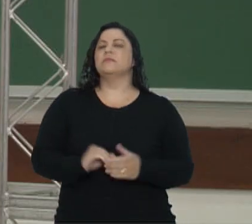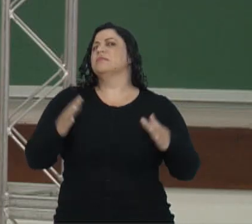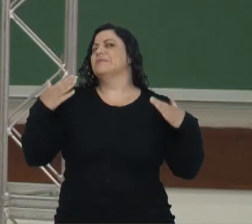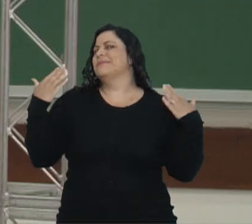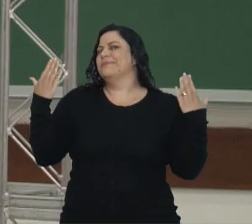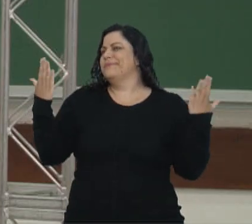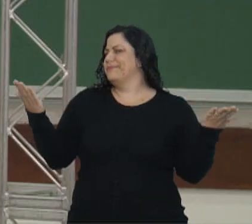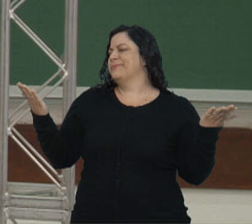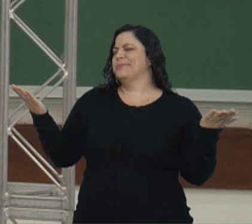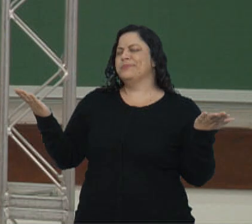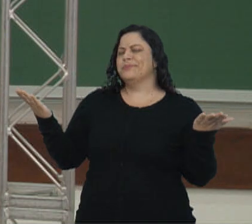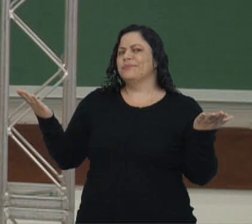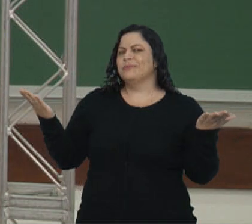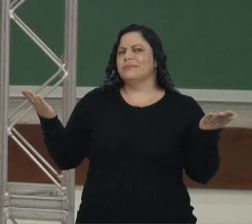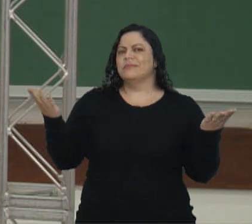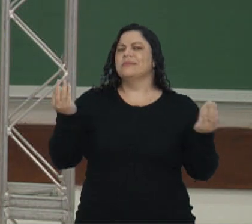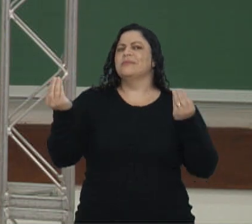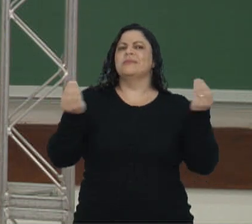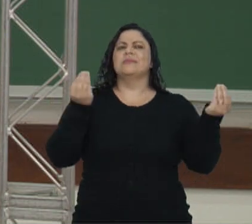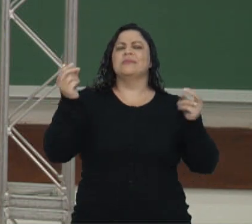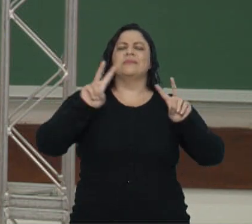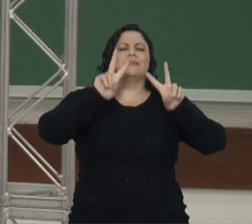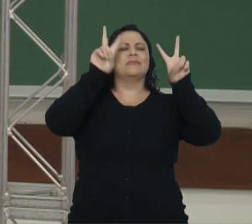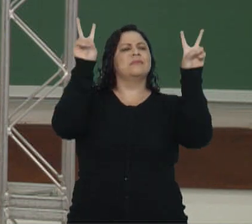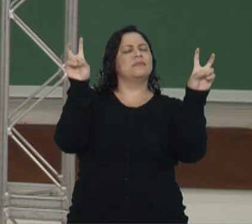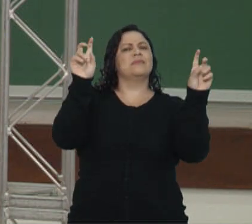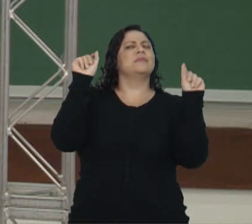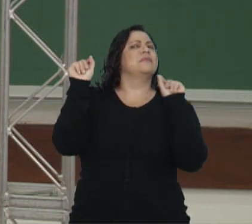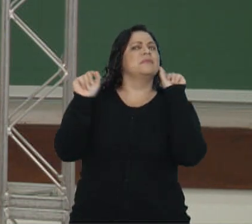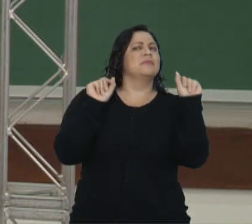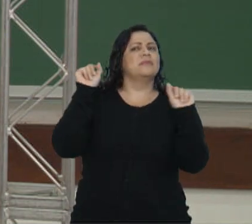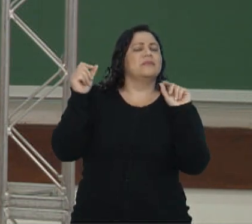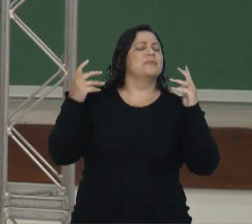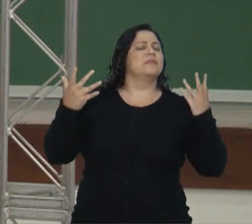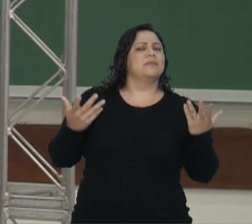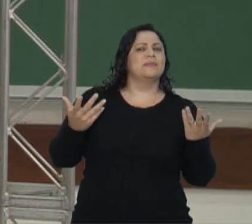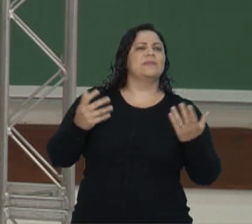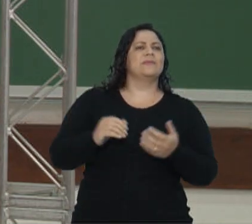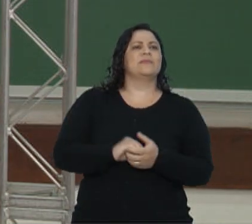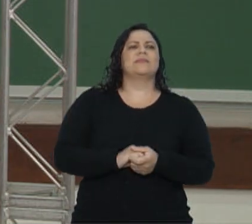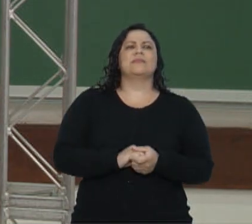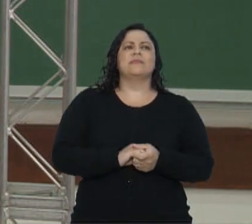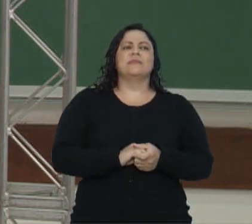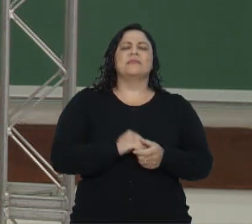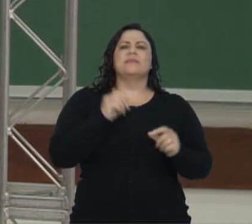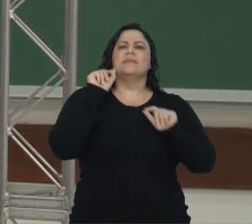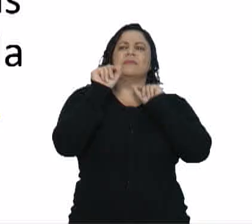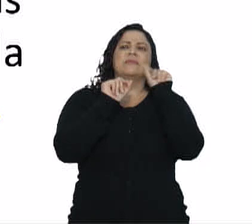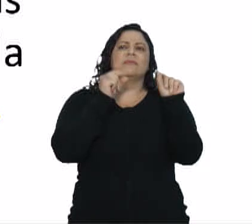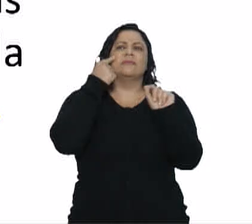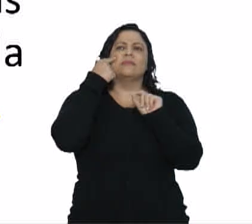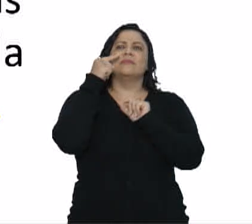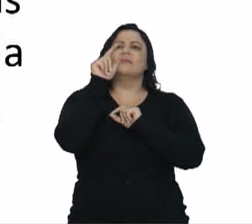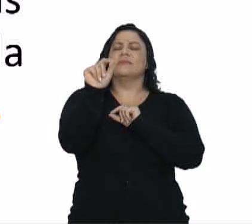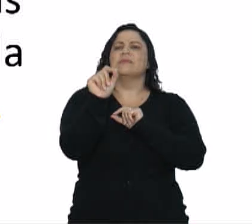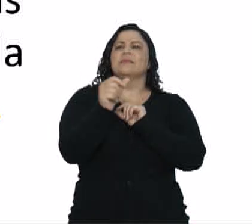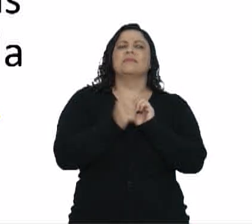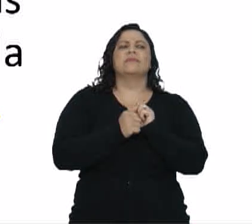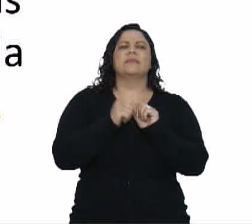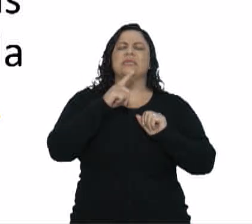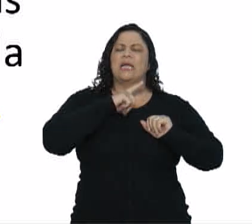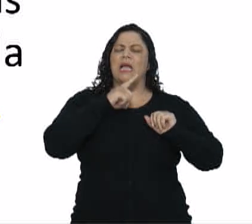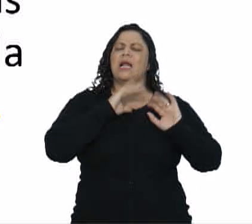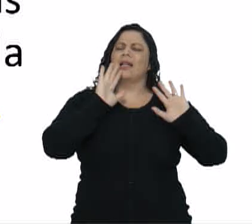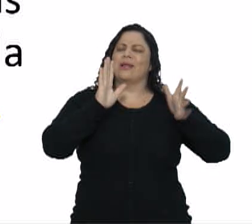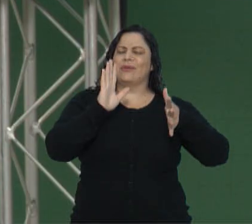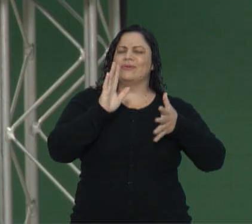Qual seria os termos? Quais seriam os termos, não é isso? Então veja, a gente tem ali, o professor já deu aí um